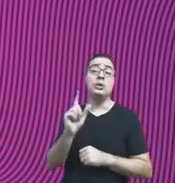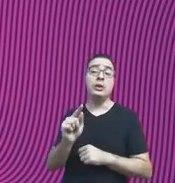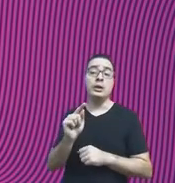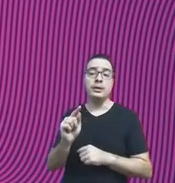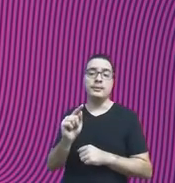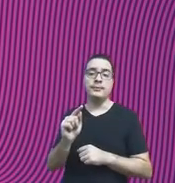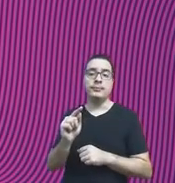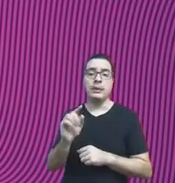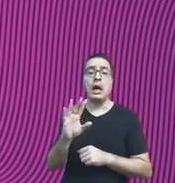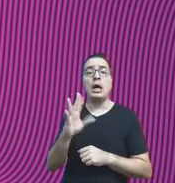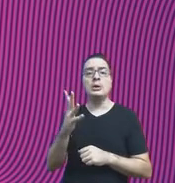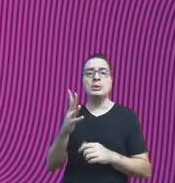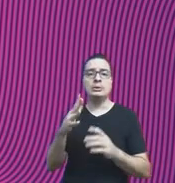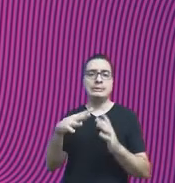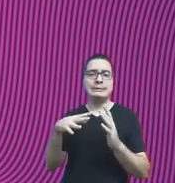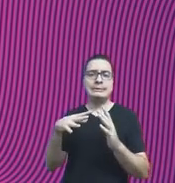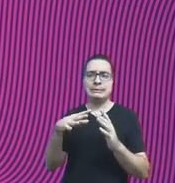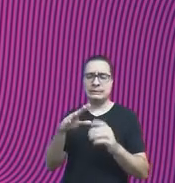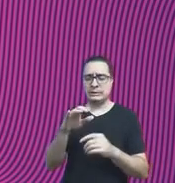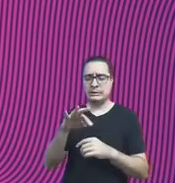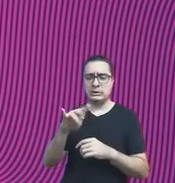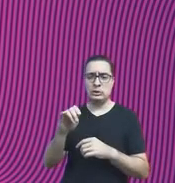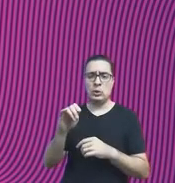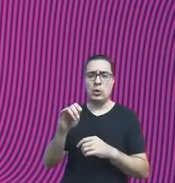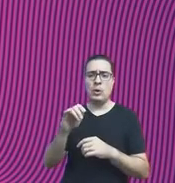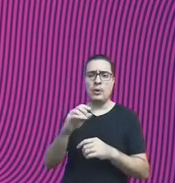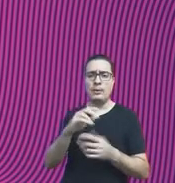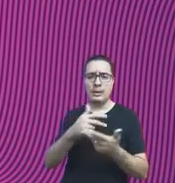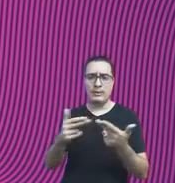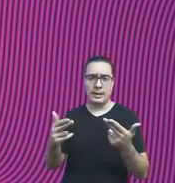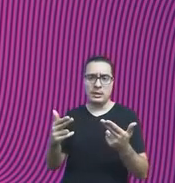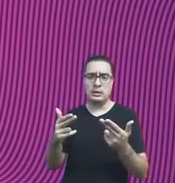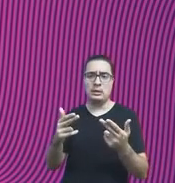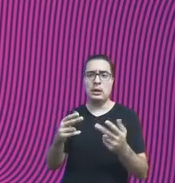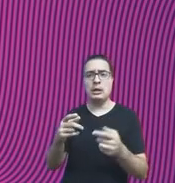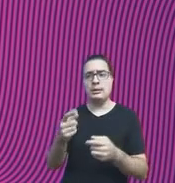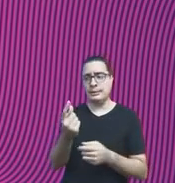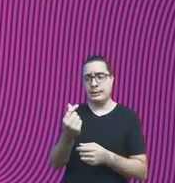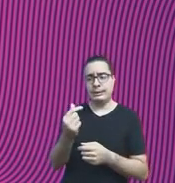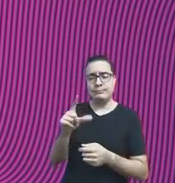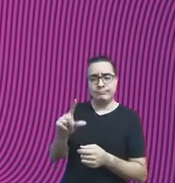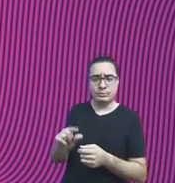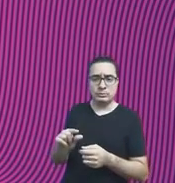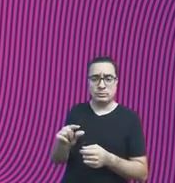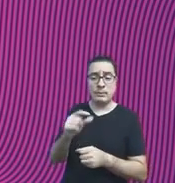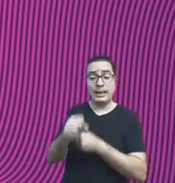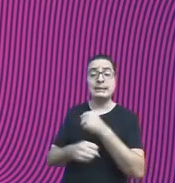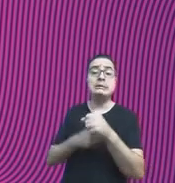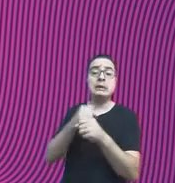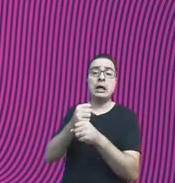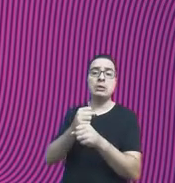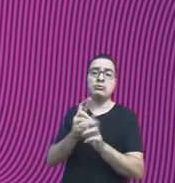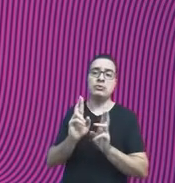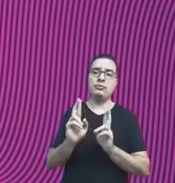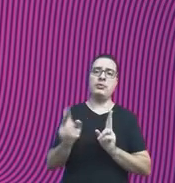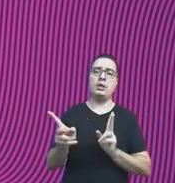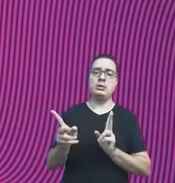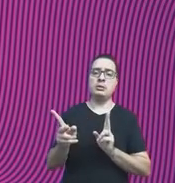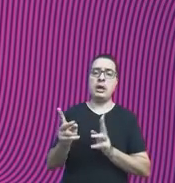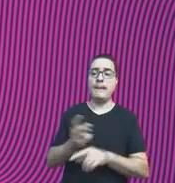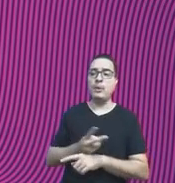operadoras no ano passado e gerou um problema de caixa para os prestadores. Mas nesse ano a gente viu um movimento inverso. A procura por